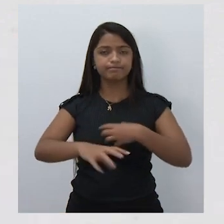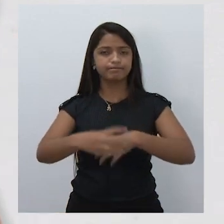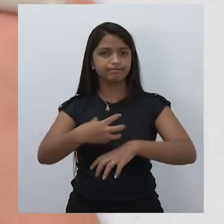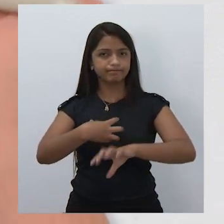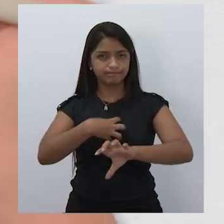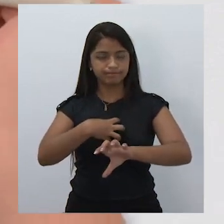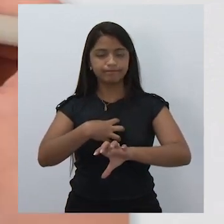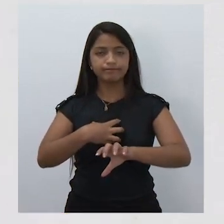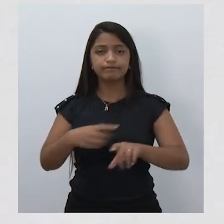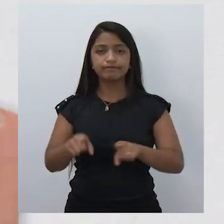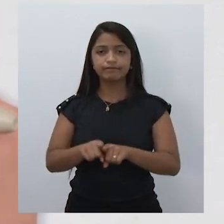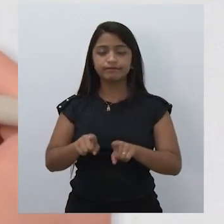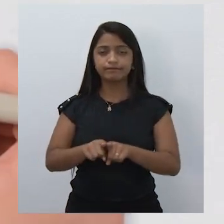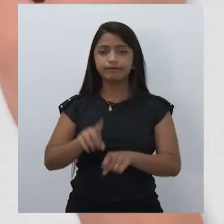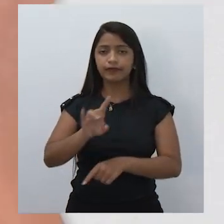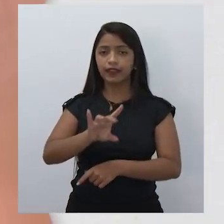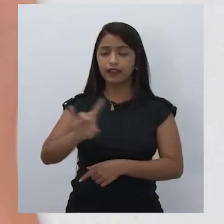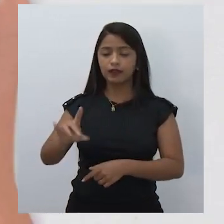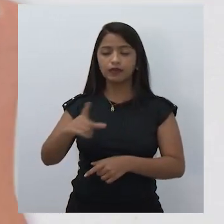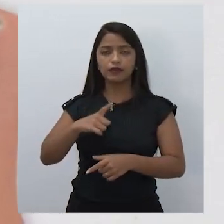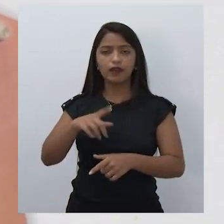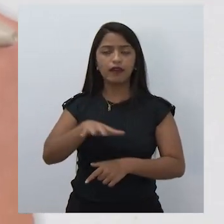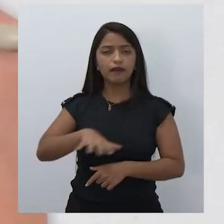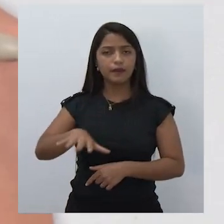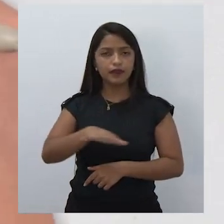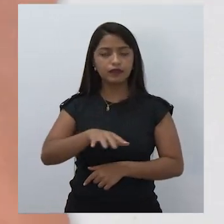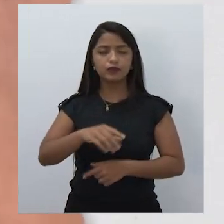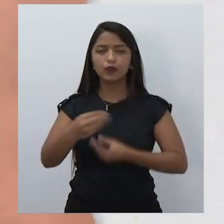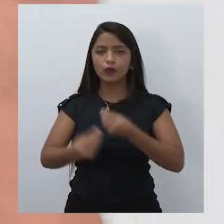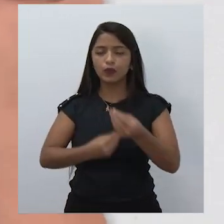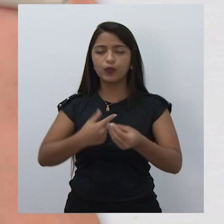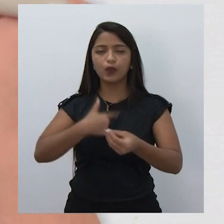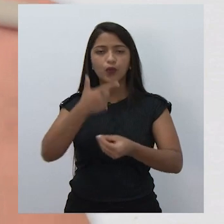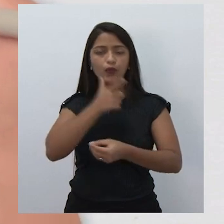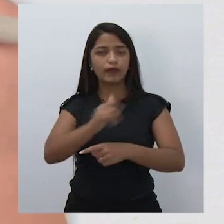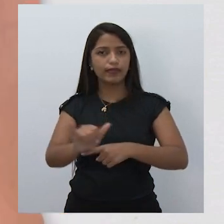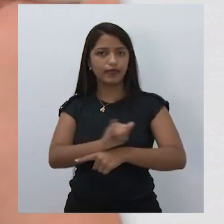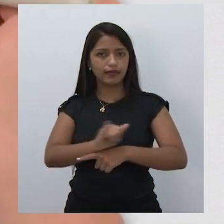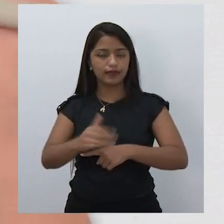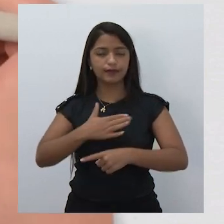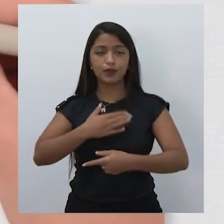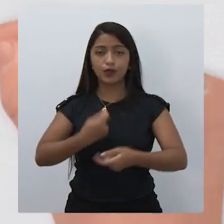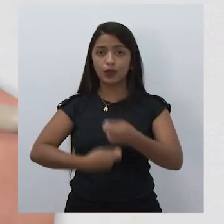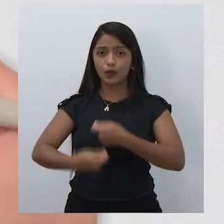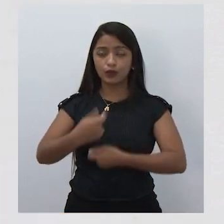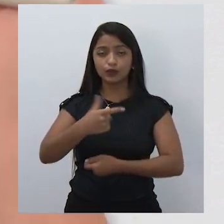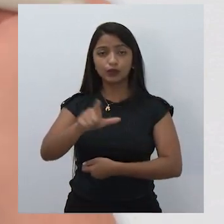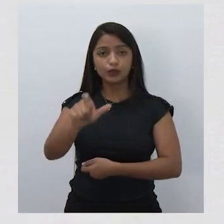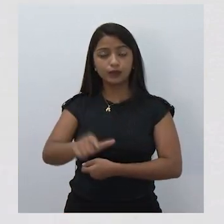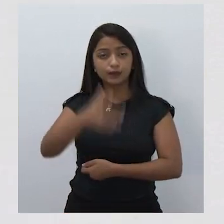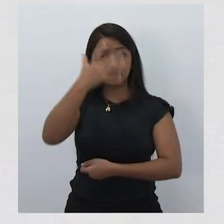identificando-se com as necessidades dos seus potenciais clientes como parte de uma estratégia de negócios sensível aos outros.